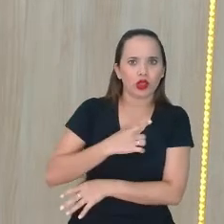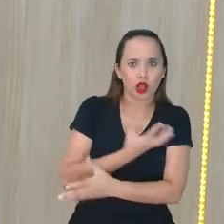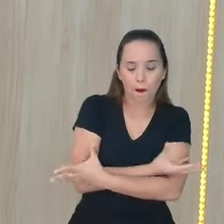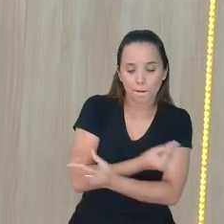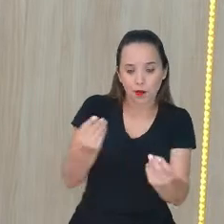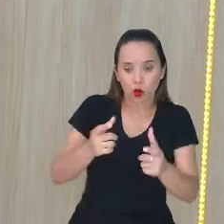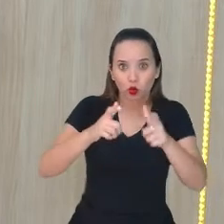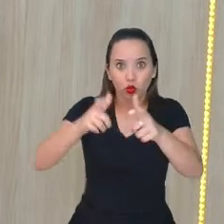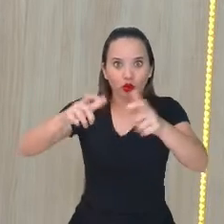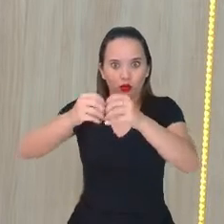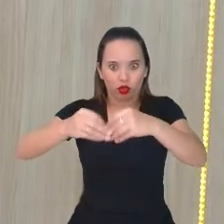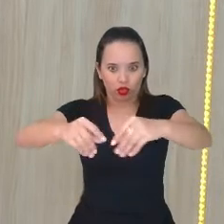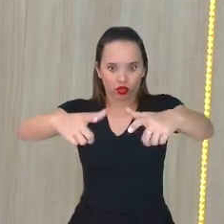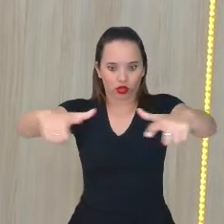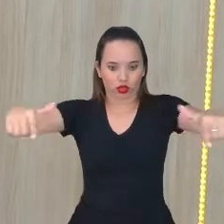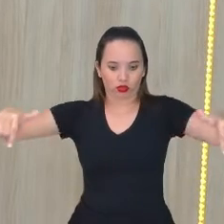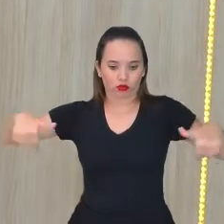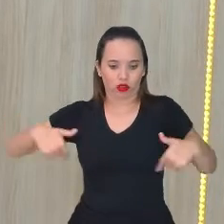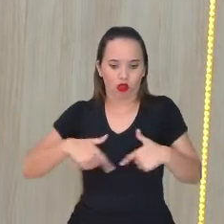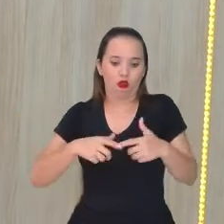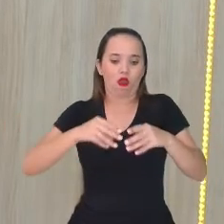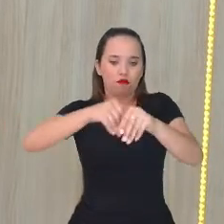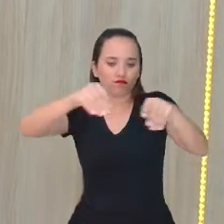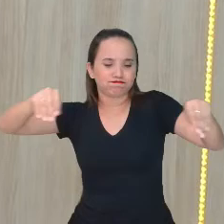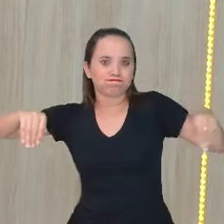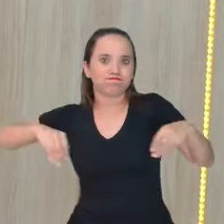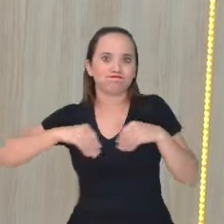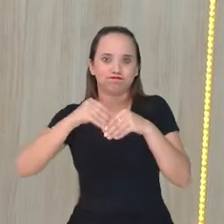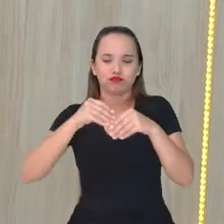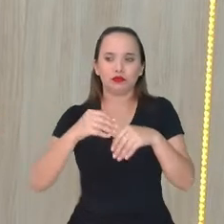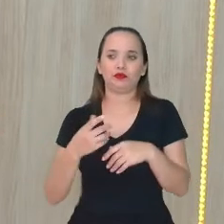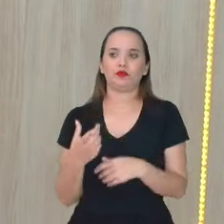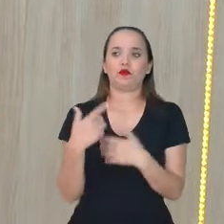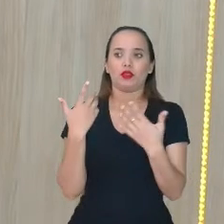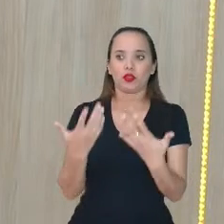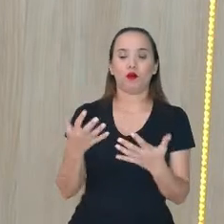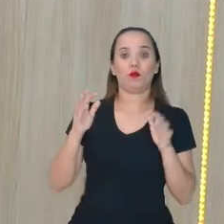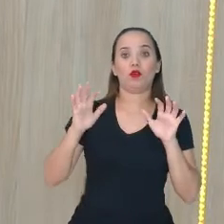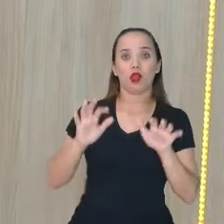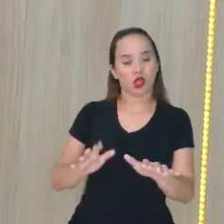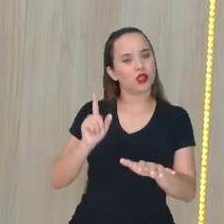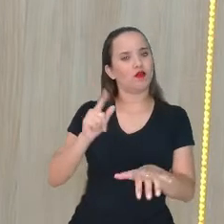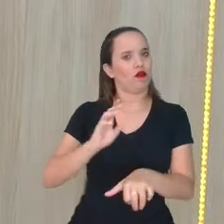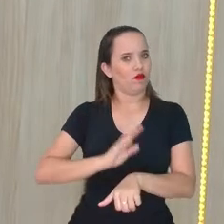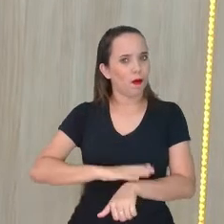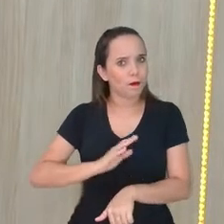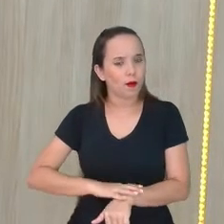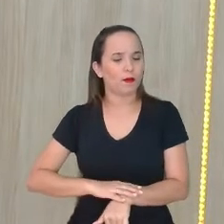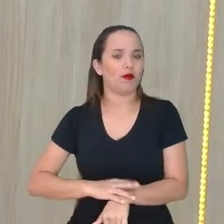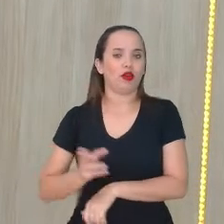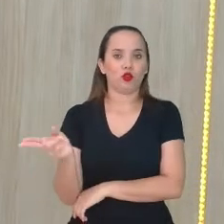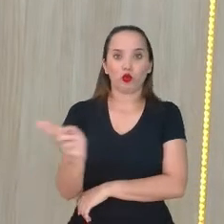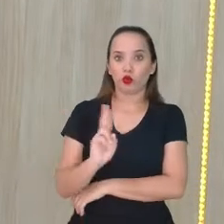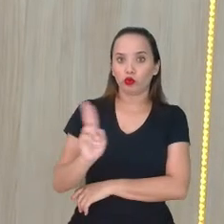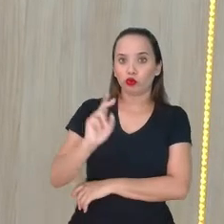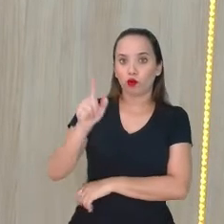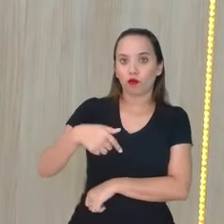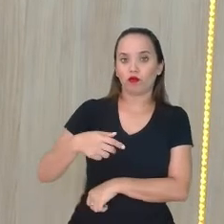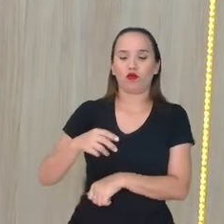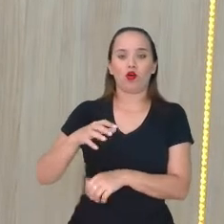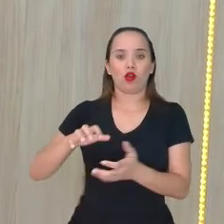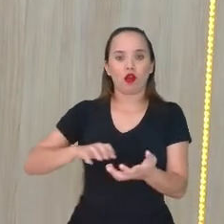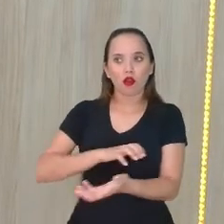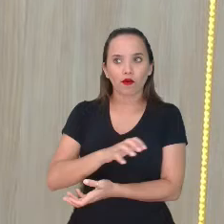grandes, né, latifúndios, das plantações, foi um momento, né, que foi chamado a Revolução